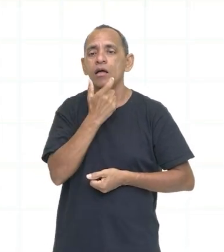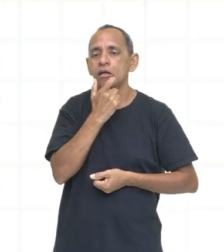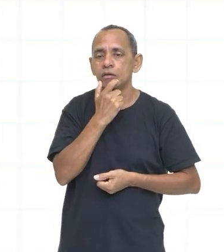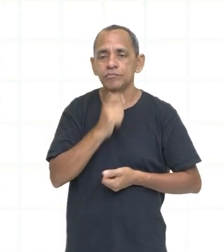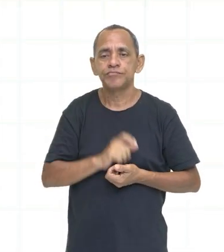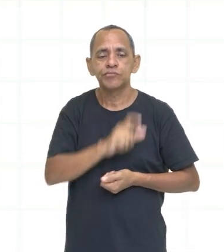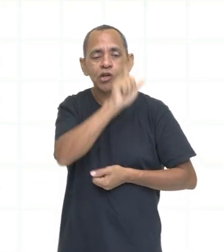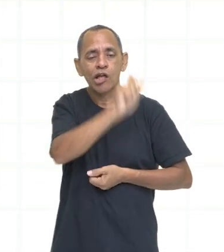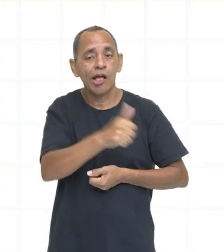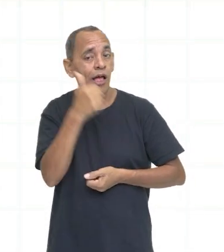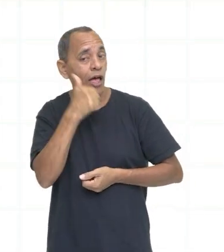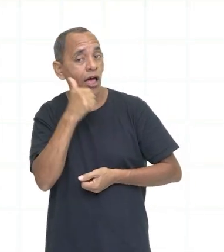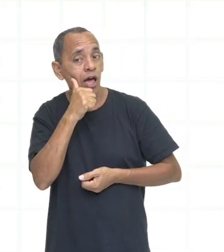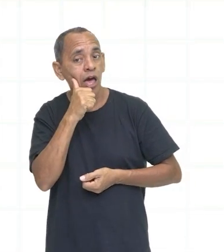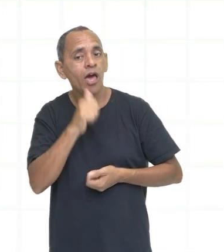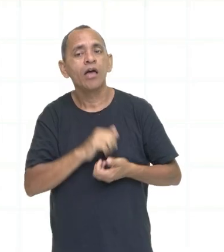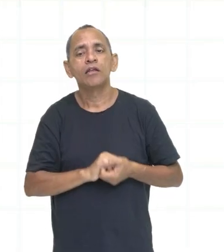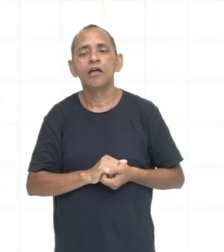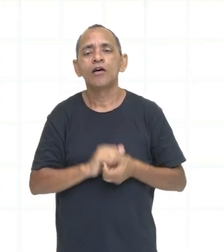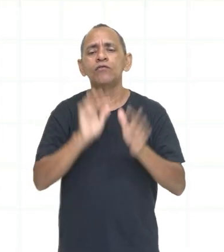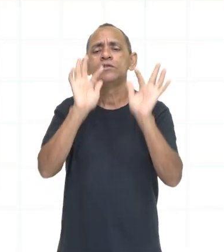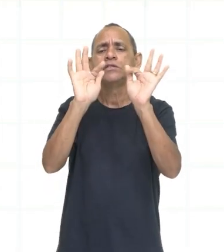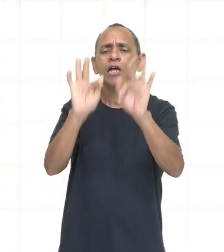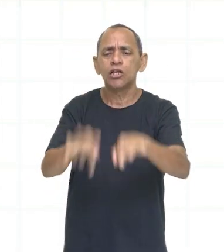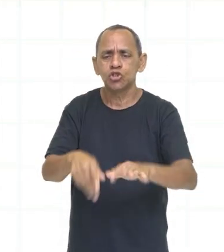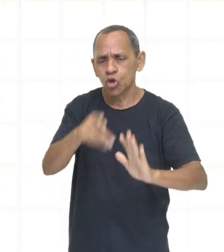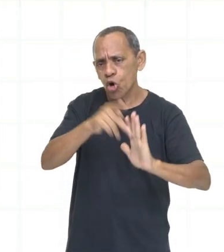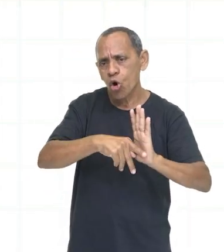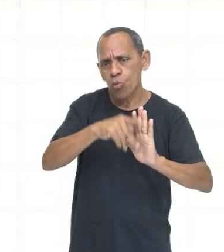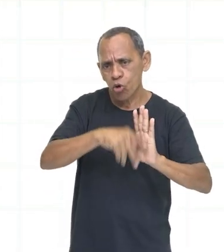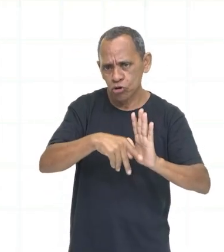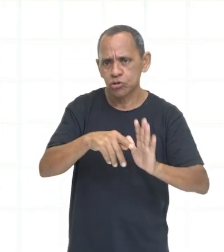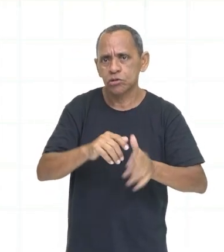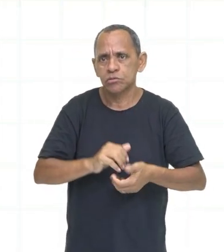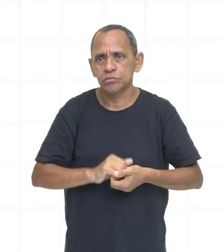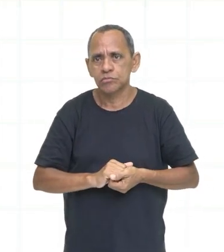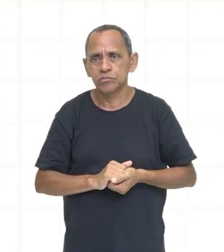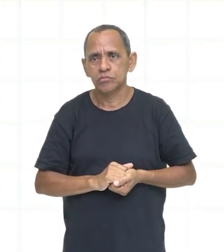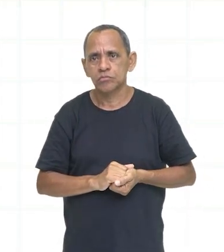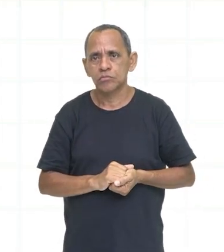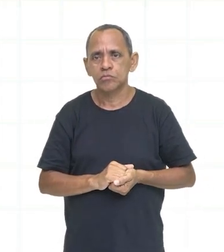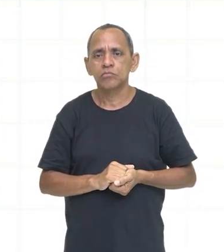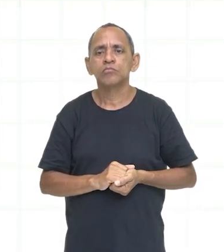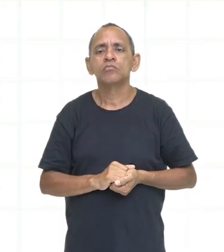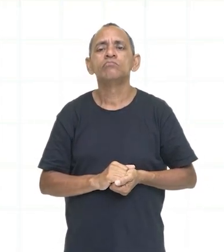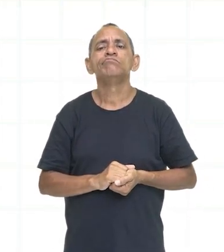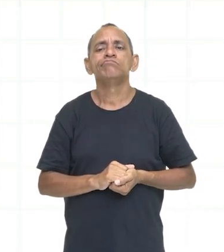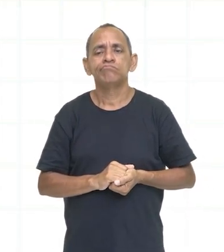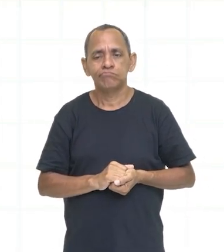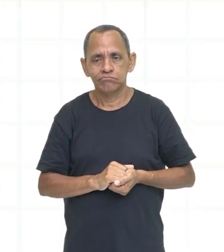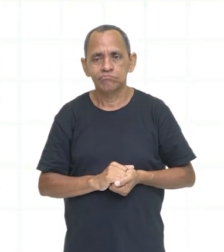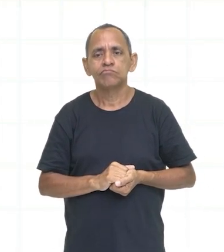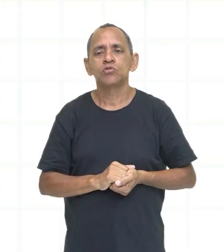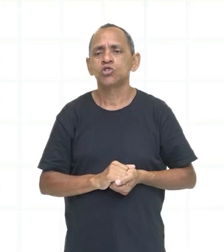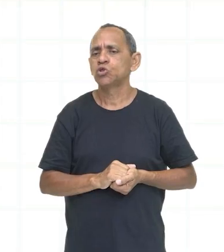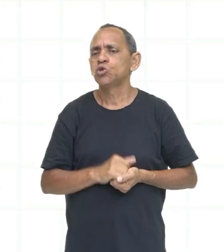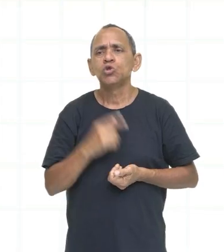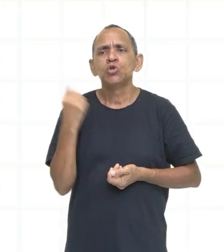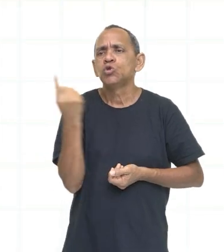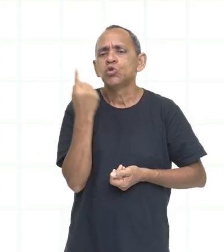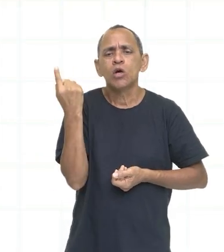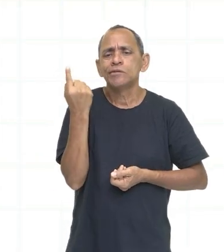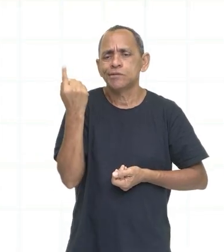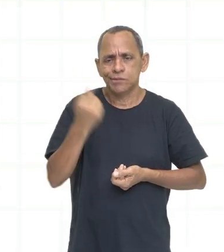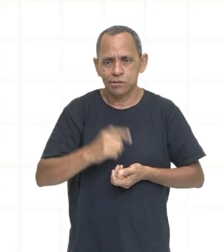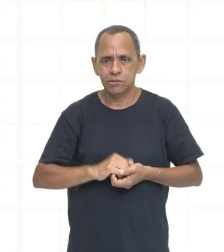Ela completou o projeto, né? Terminou, finalizou o projeto completamente sozinha, certo?